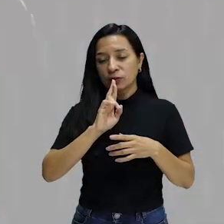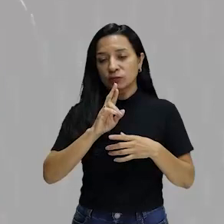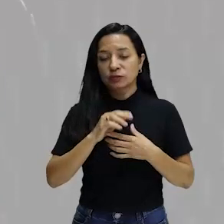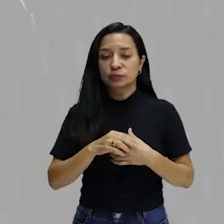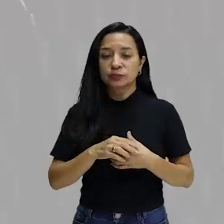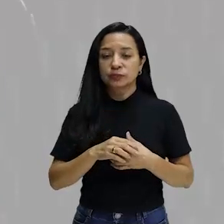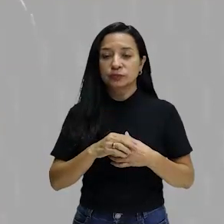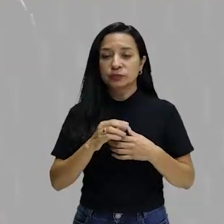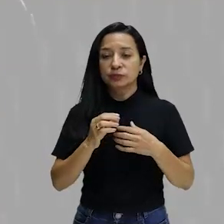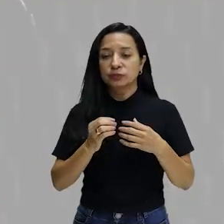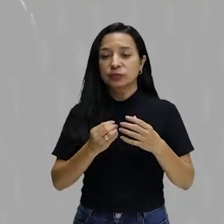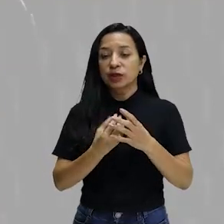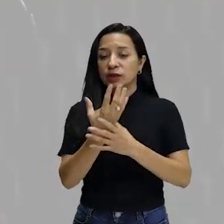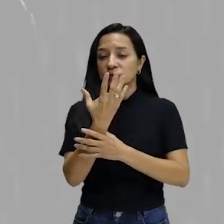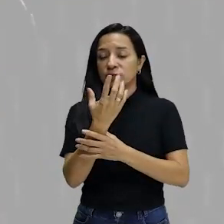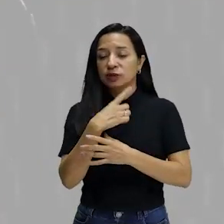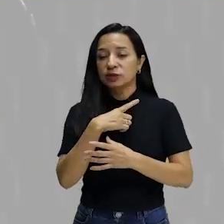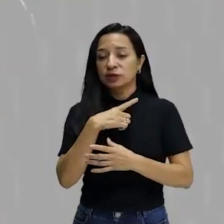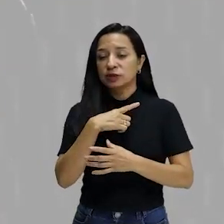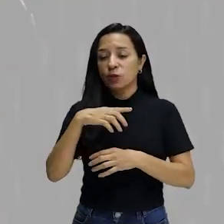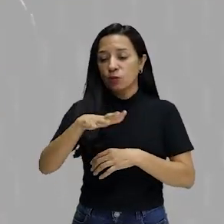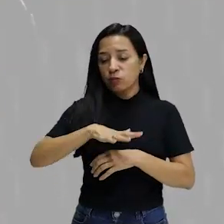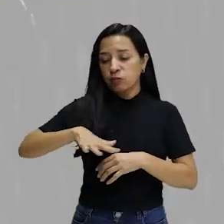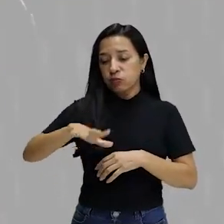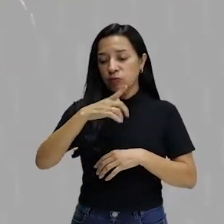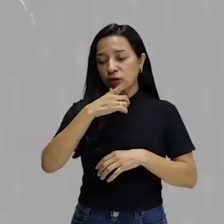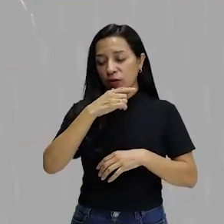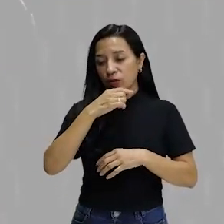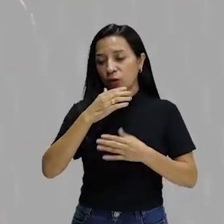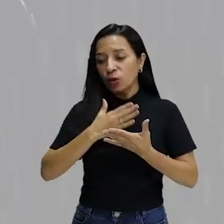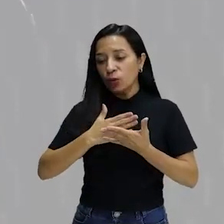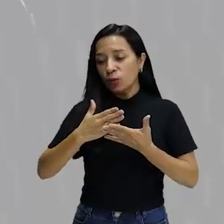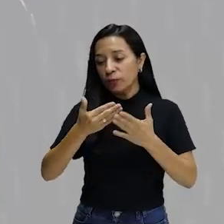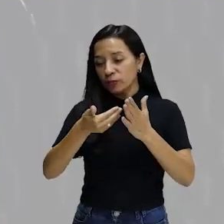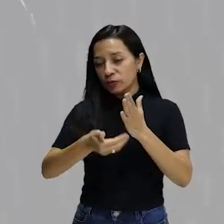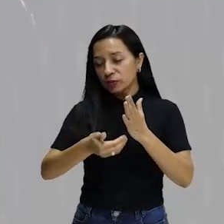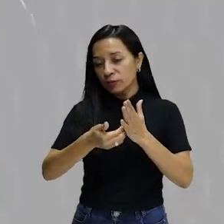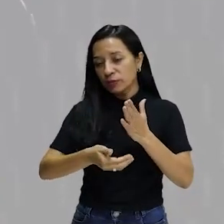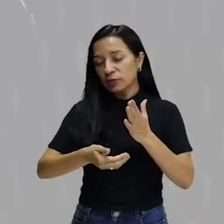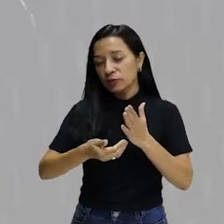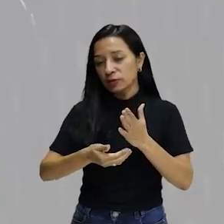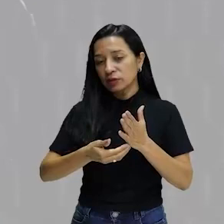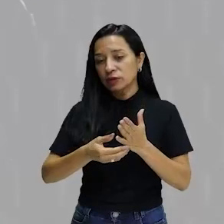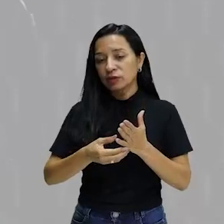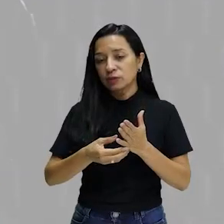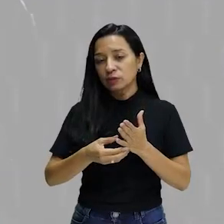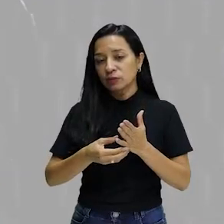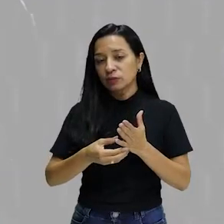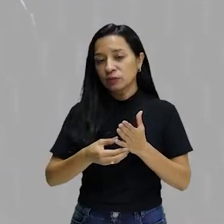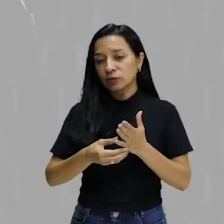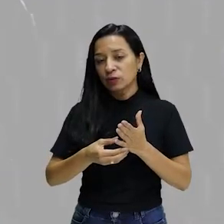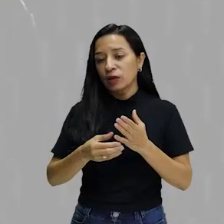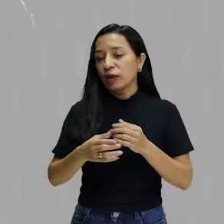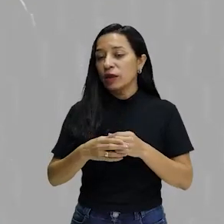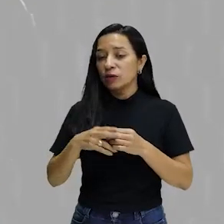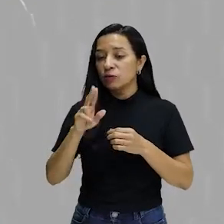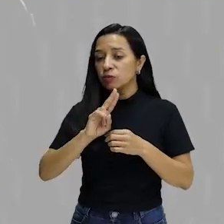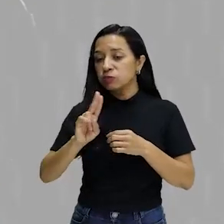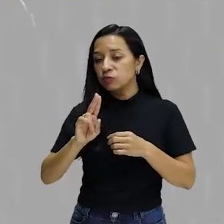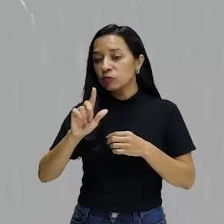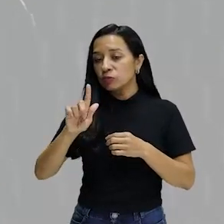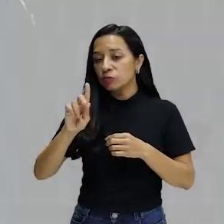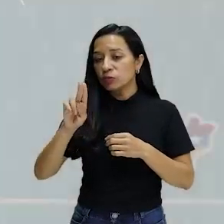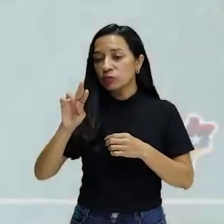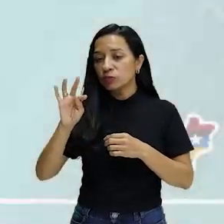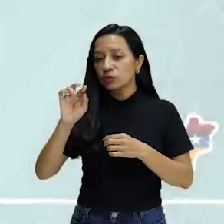água, então ela começa a eliminar o excesso dessa água por meio do mecanismo de gutação. Essa